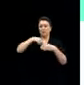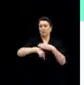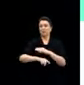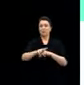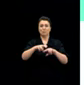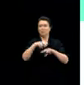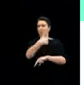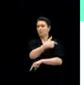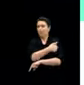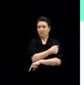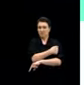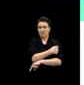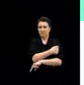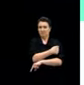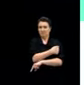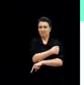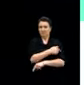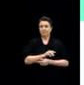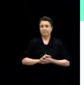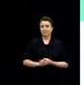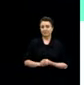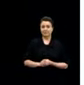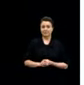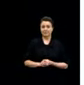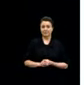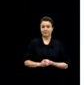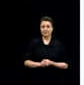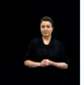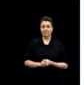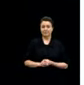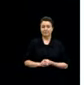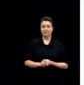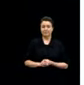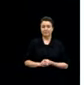ter se vacinado, que ela ficou doente.